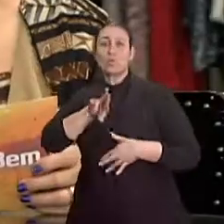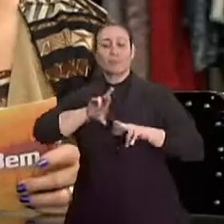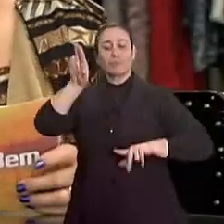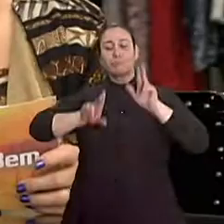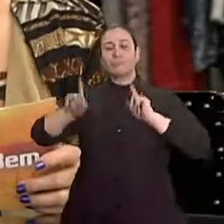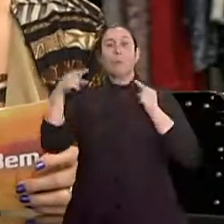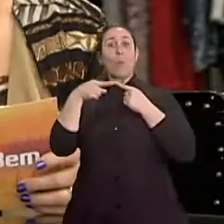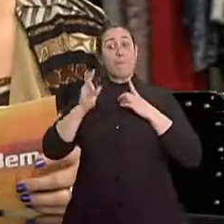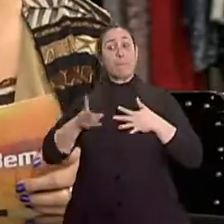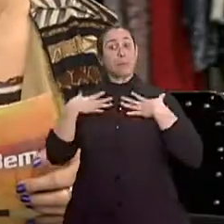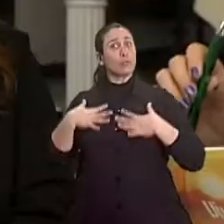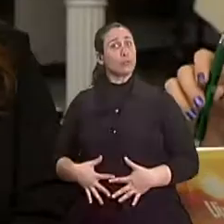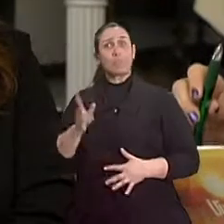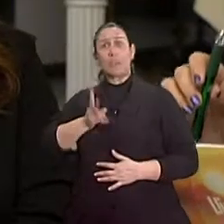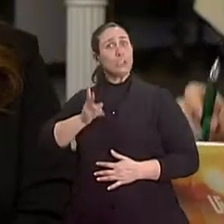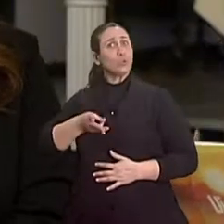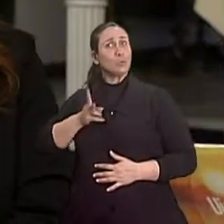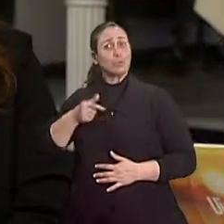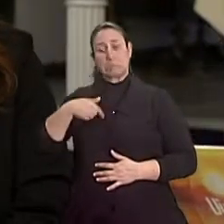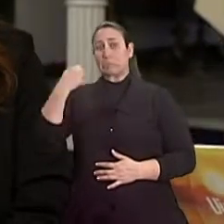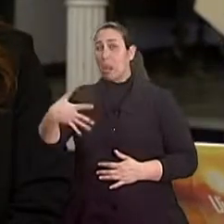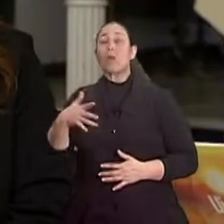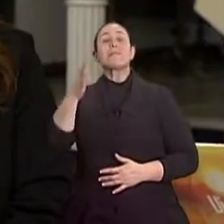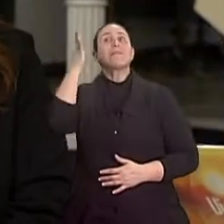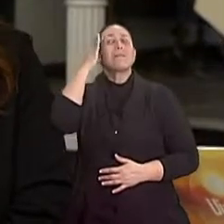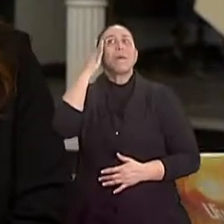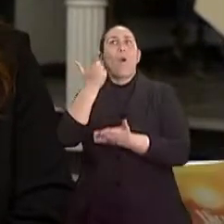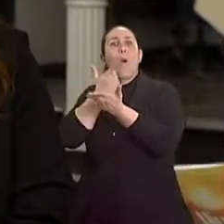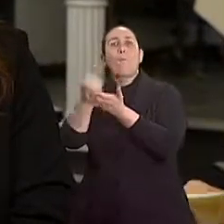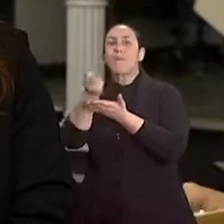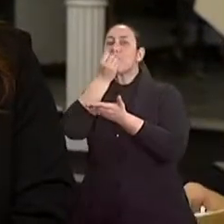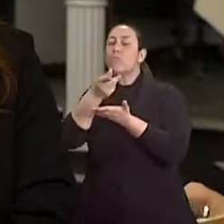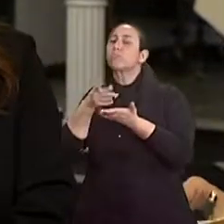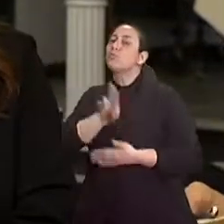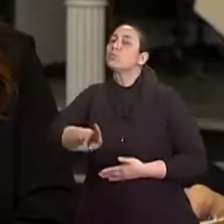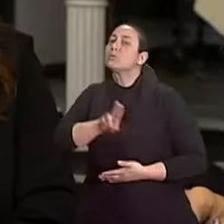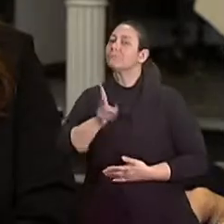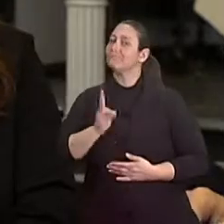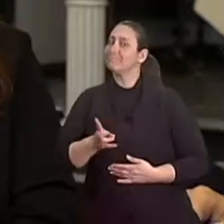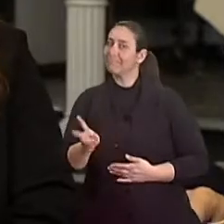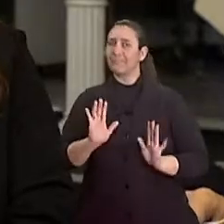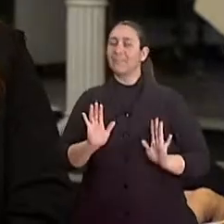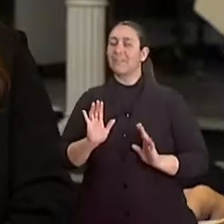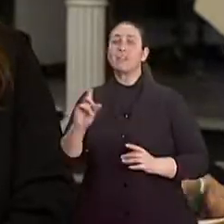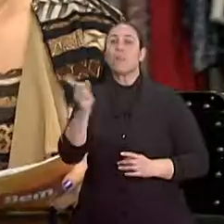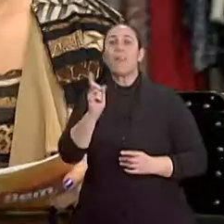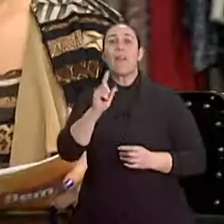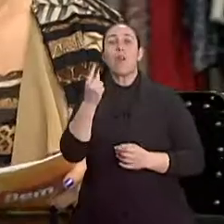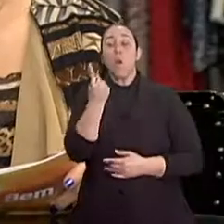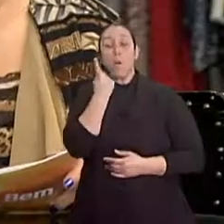Ah, ok. Ah, então, a tua dica é... Saber comprar. Saber comprar. Tá. Sempre bom uhum. e não muitos